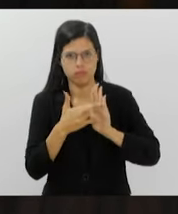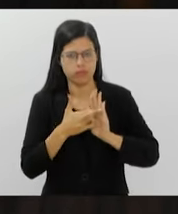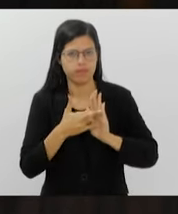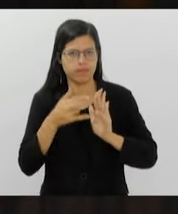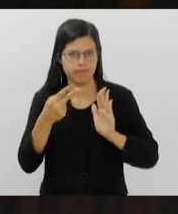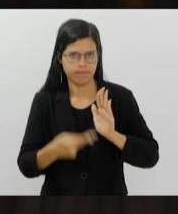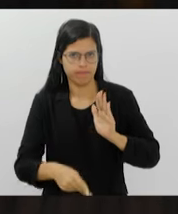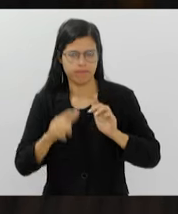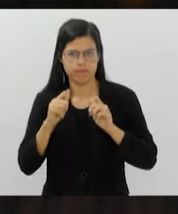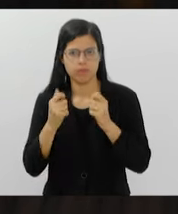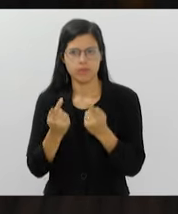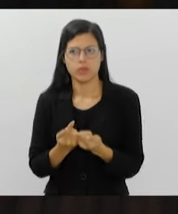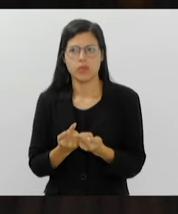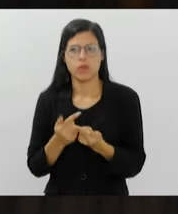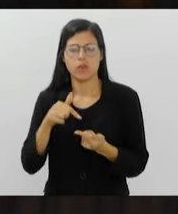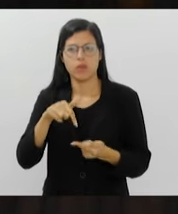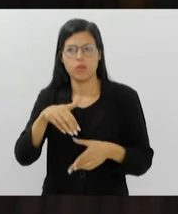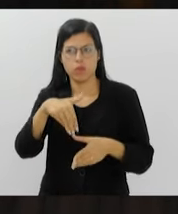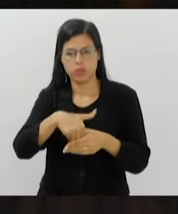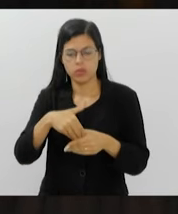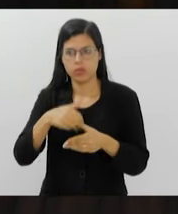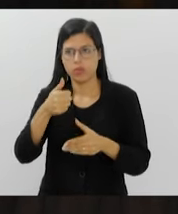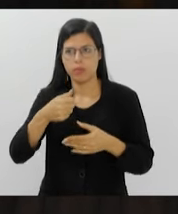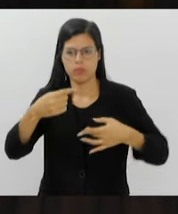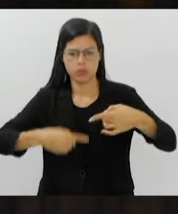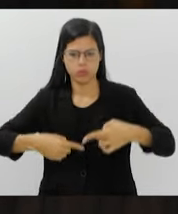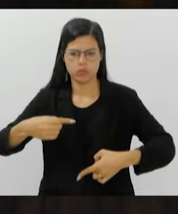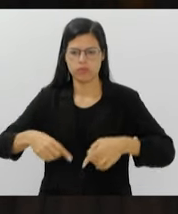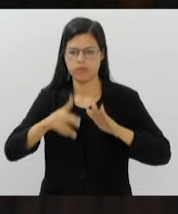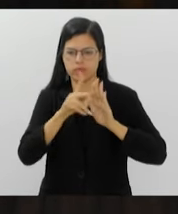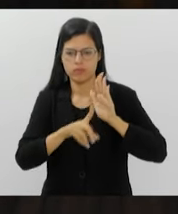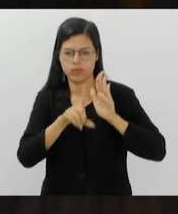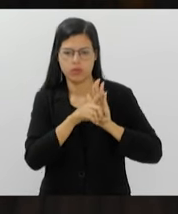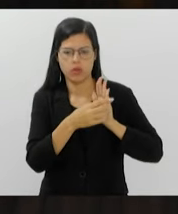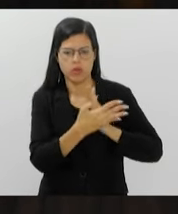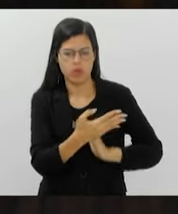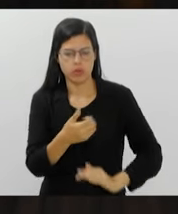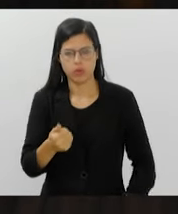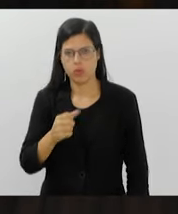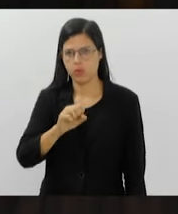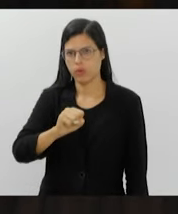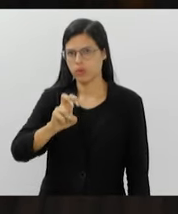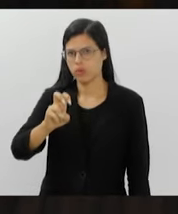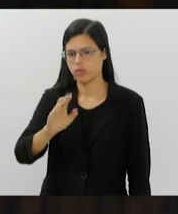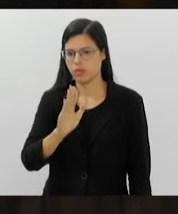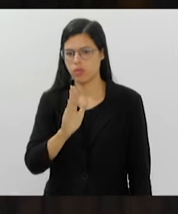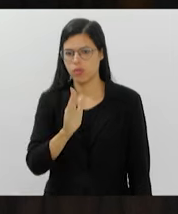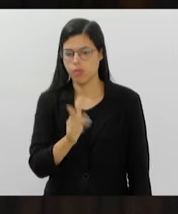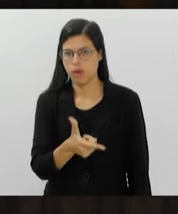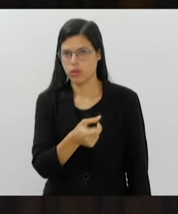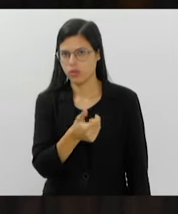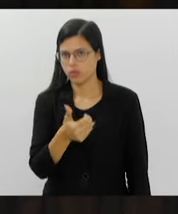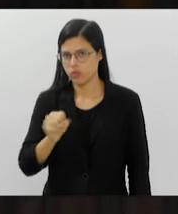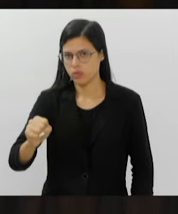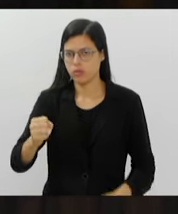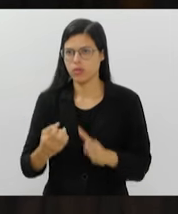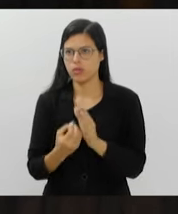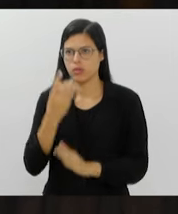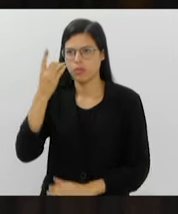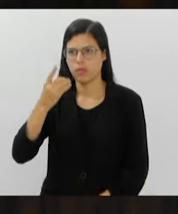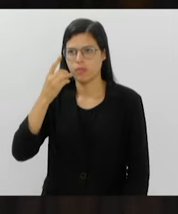Em tramitação ordinária, em votação e primeira discussão, projeto de lei número 4185, de autoria da deputada Marta